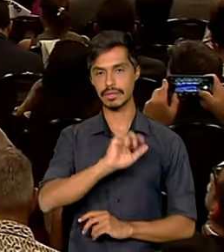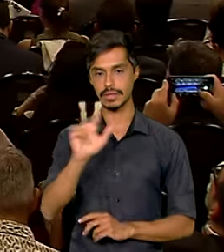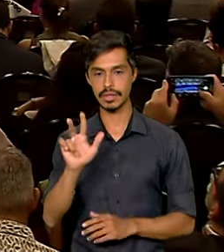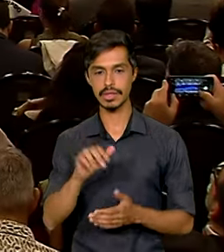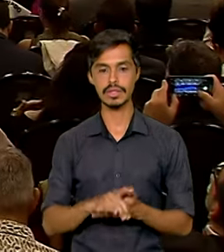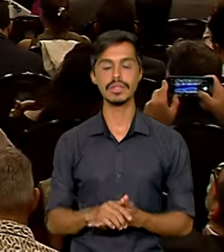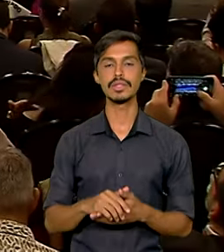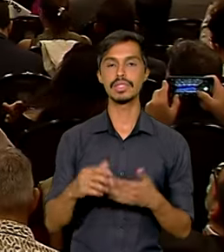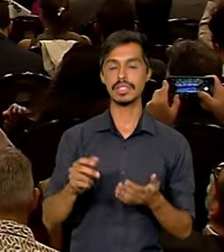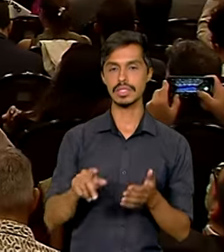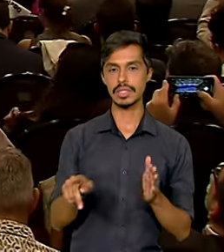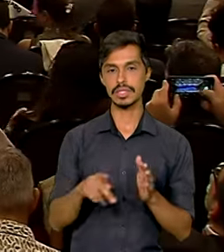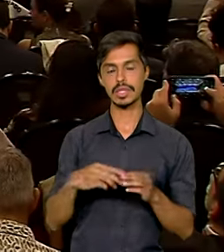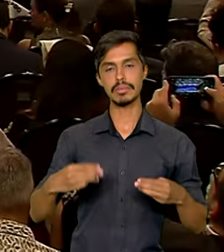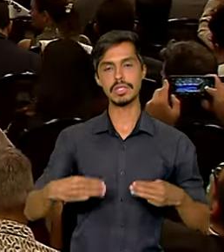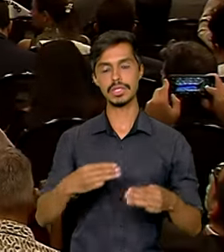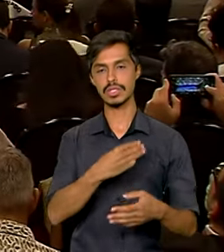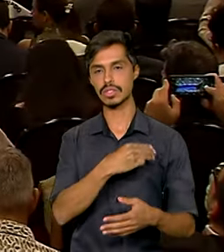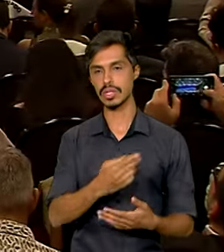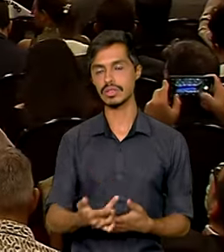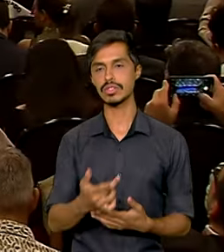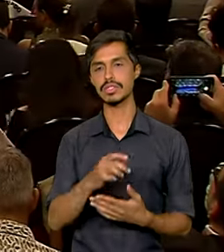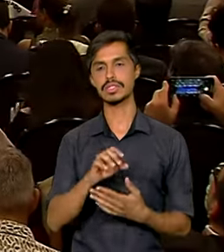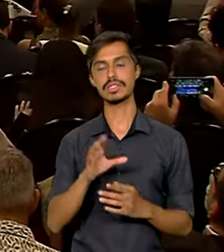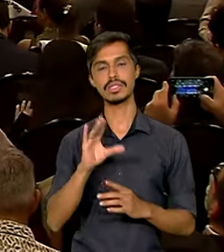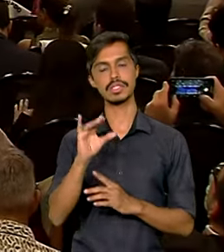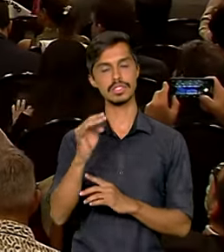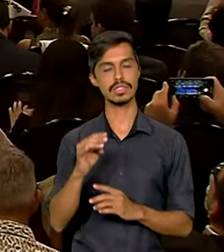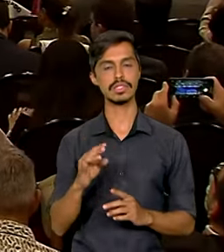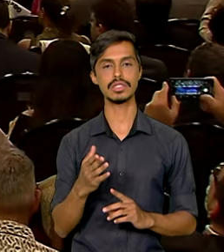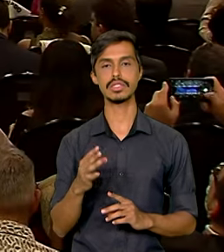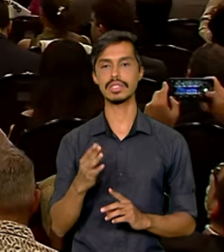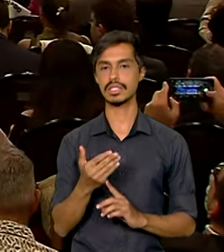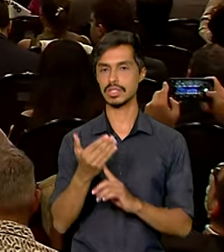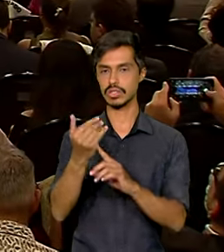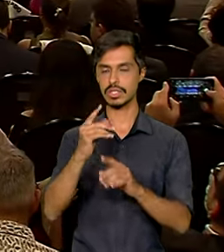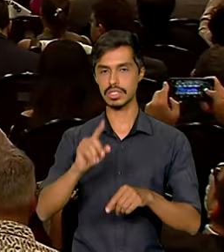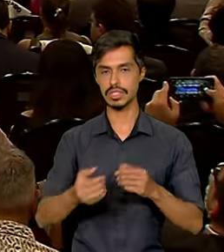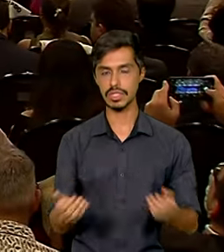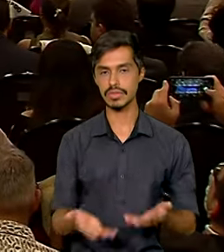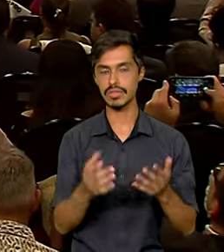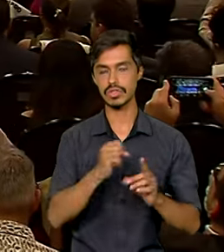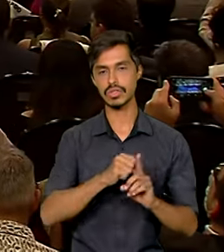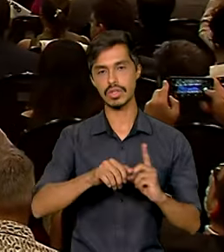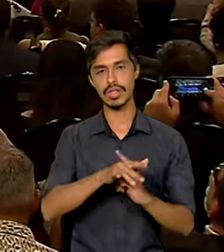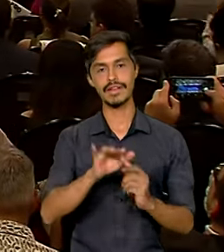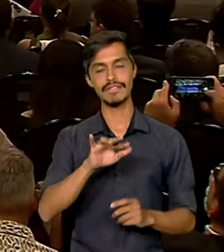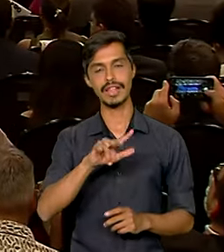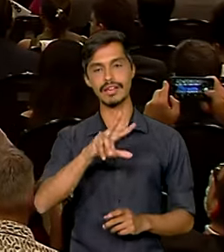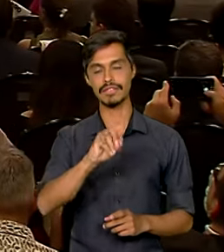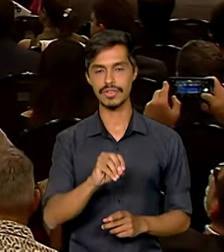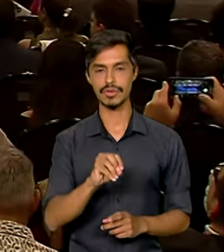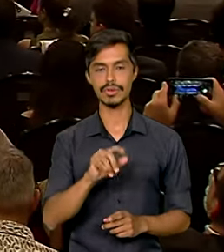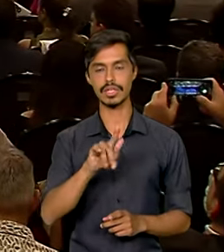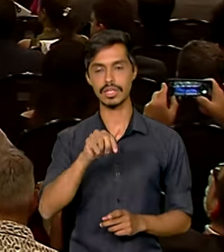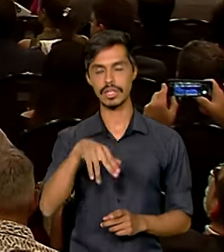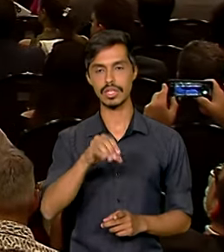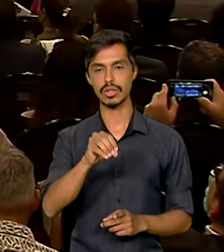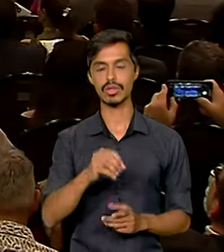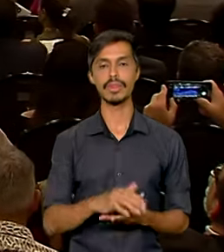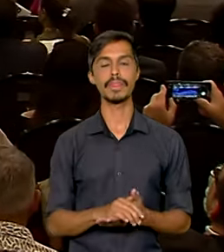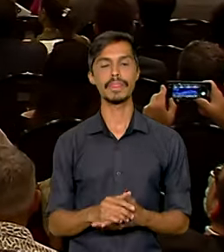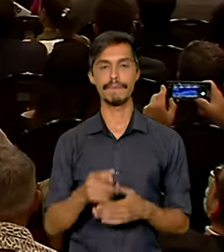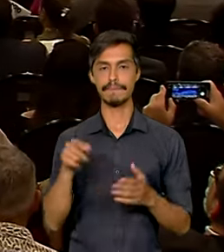secretário nacional de Ciência e Tecnologia e Desenvolvimento Social, Flávio Dino, nosso ministro da Defesa, da